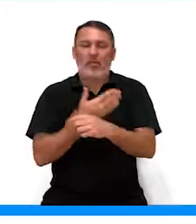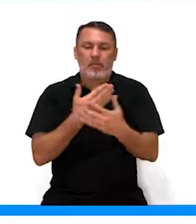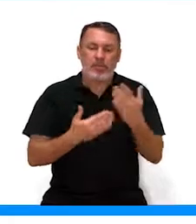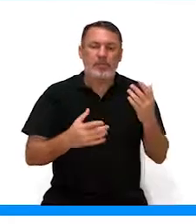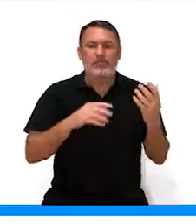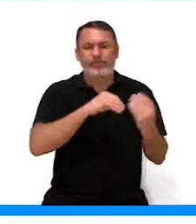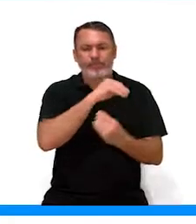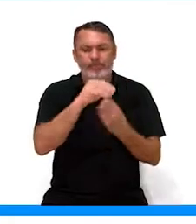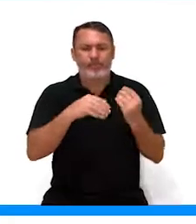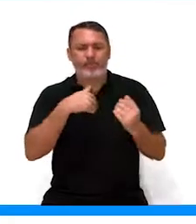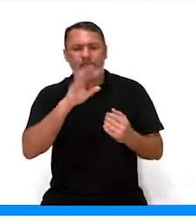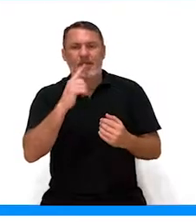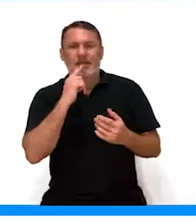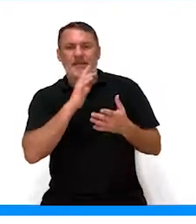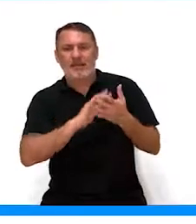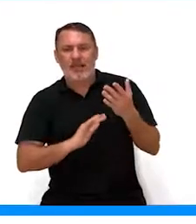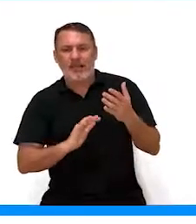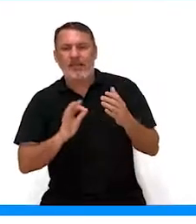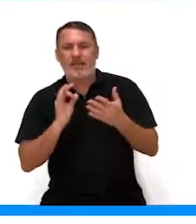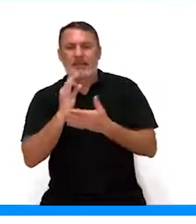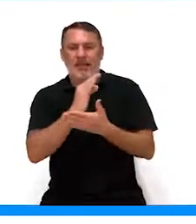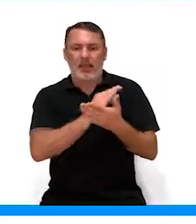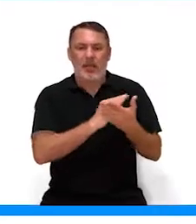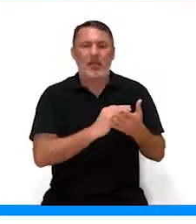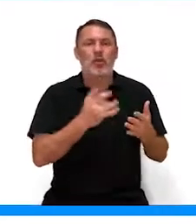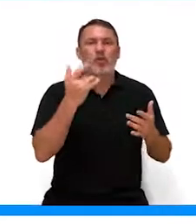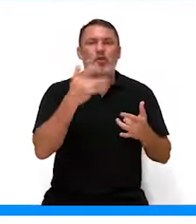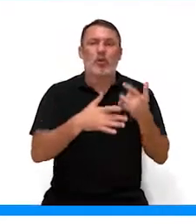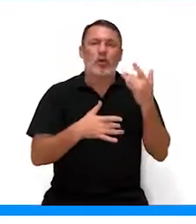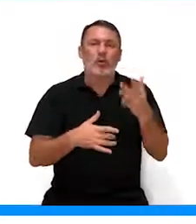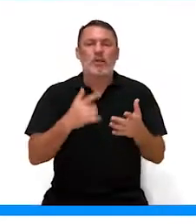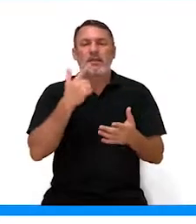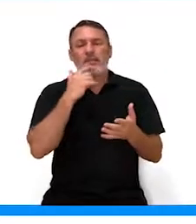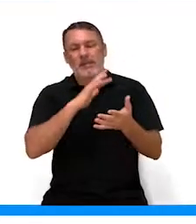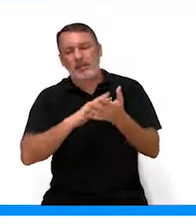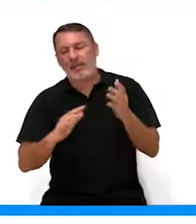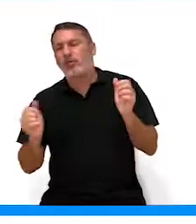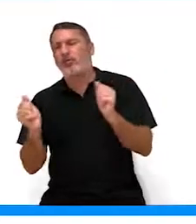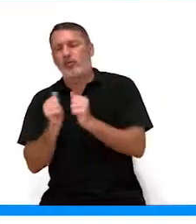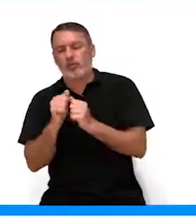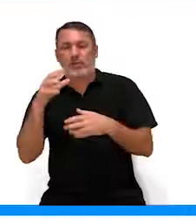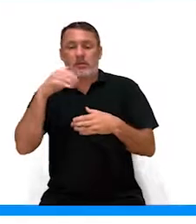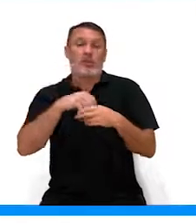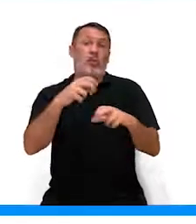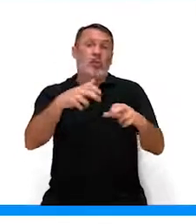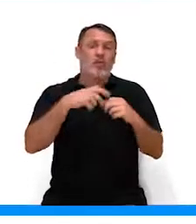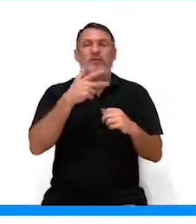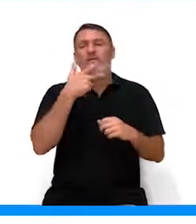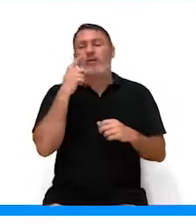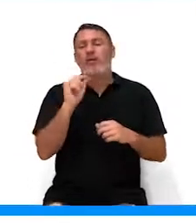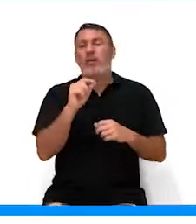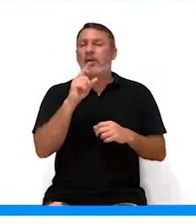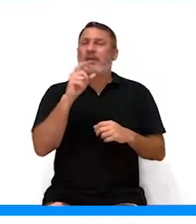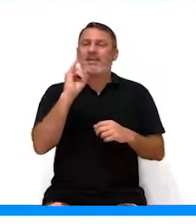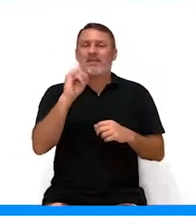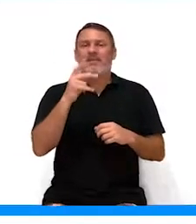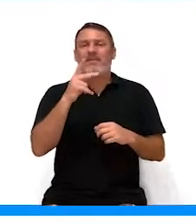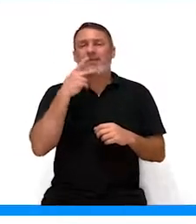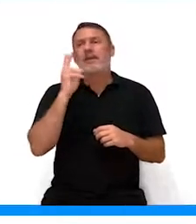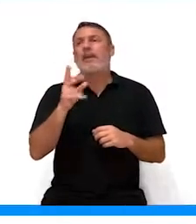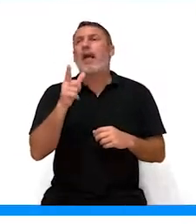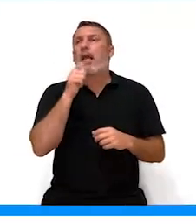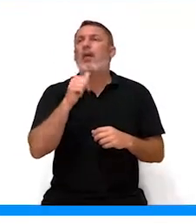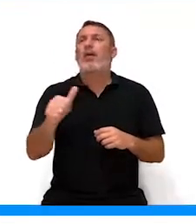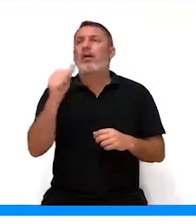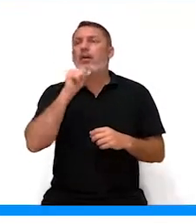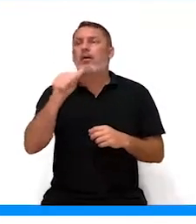dos nutrientes. Então, passam nutrientes e gases do sangue para as células e os resíduos dessas células para dentro do sangue. Por isso que